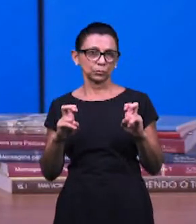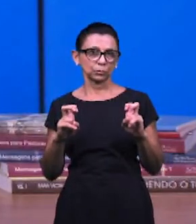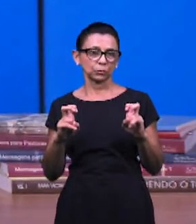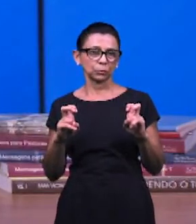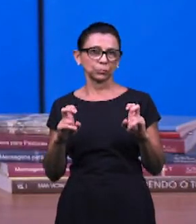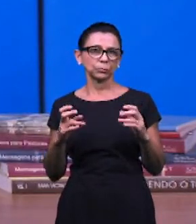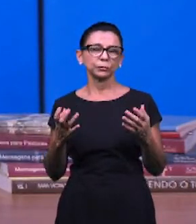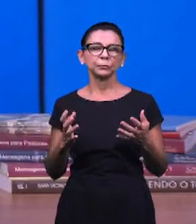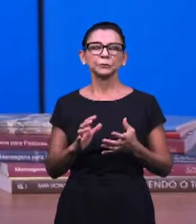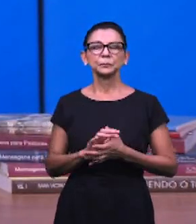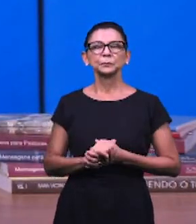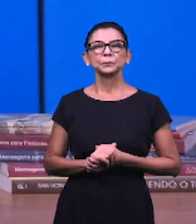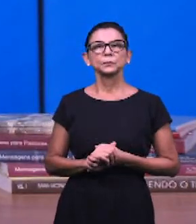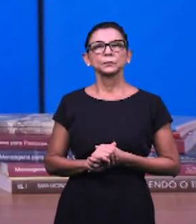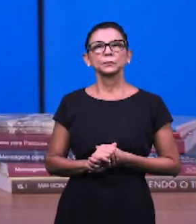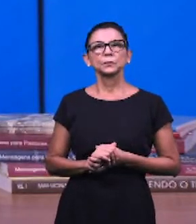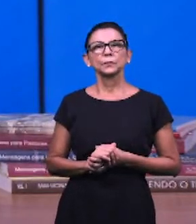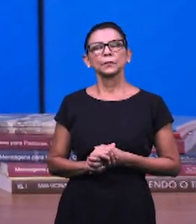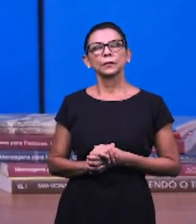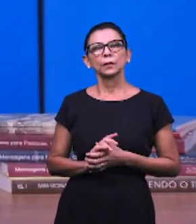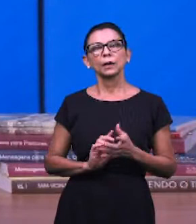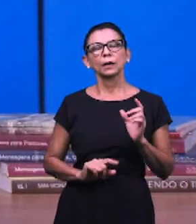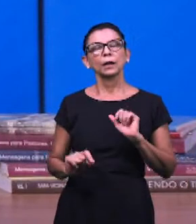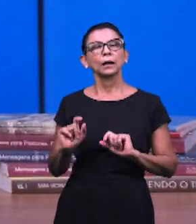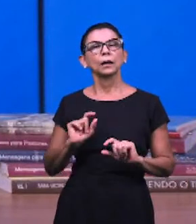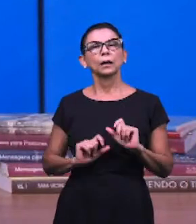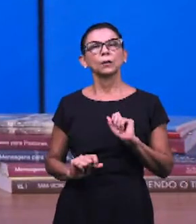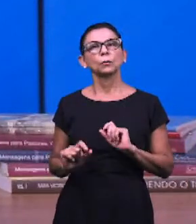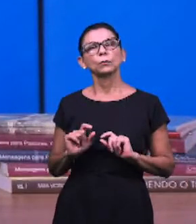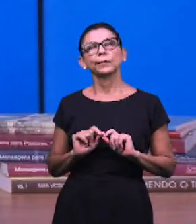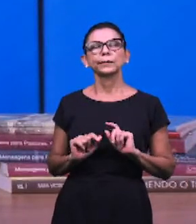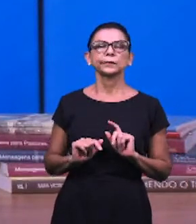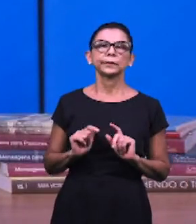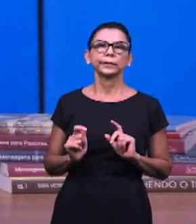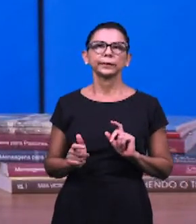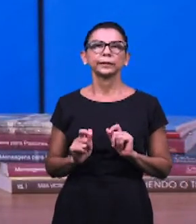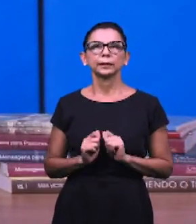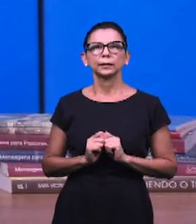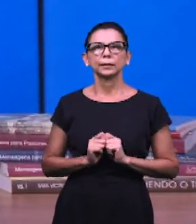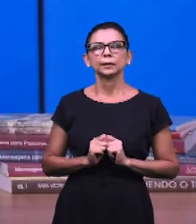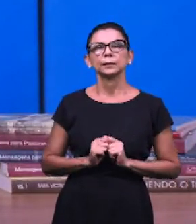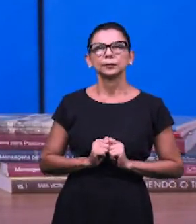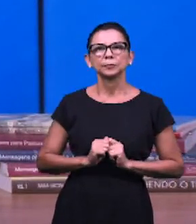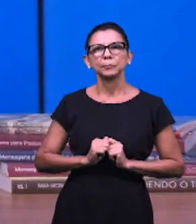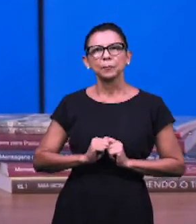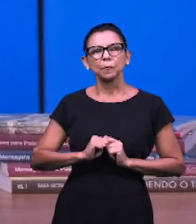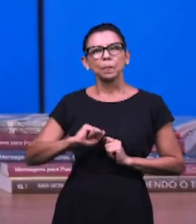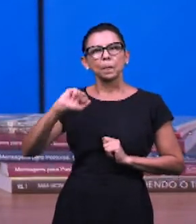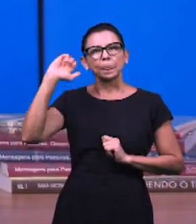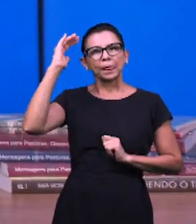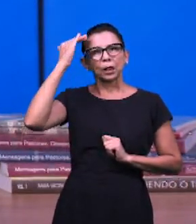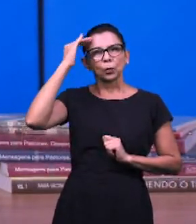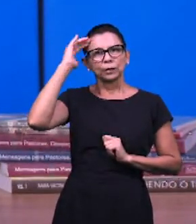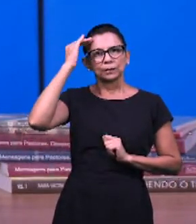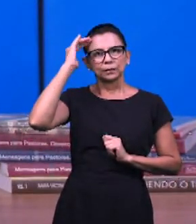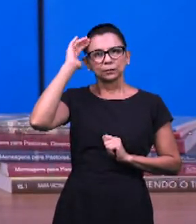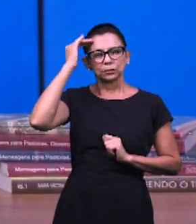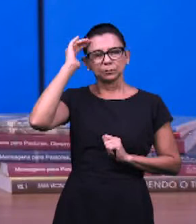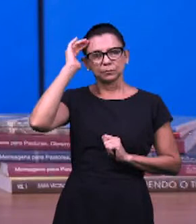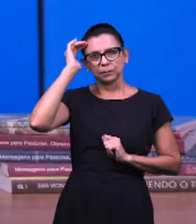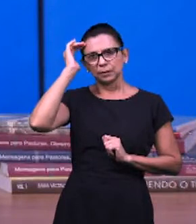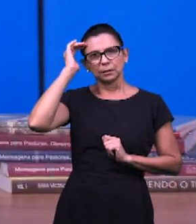abordando relacionado à ampliação, ou seja, ampliando o alcance